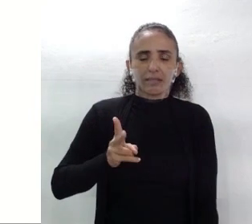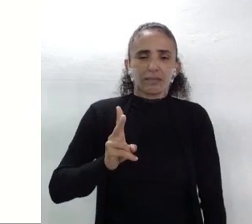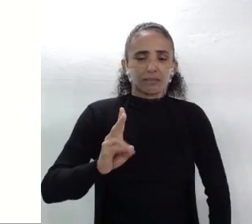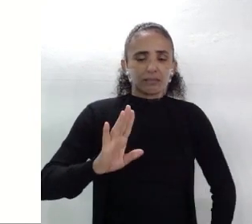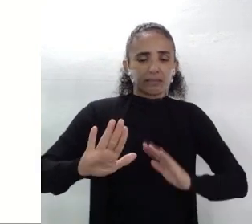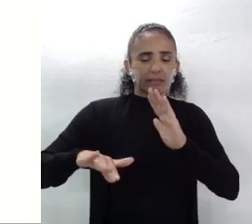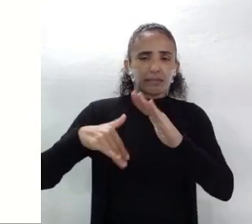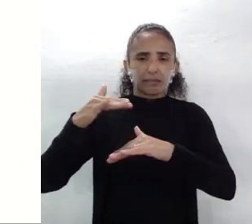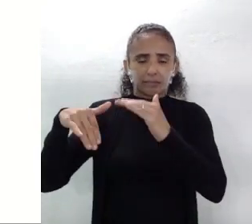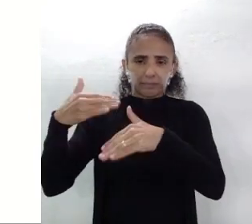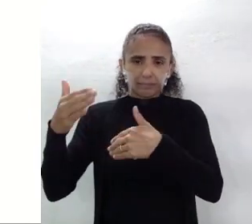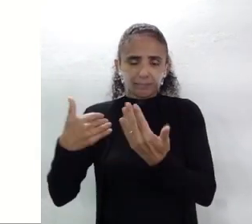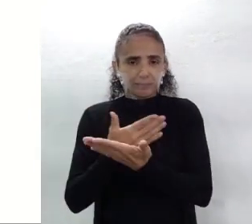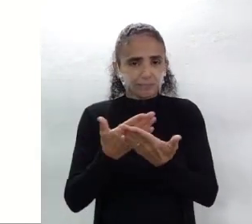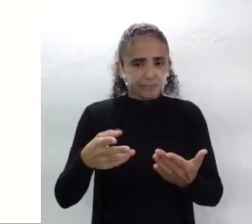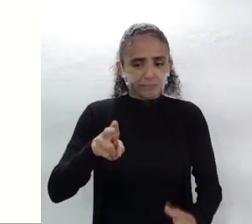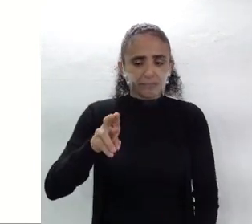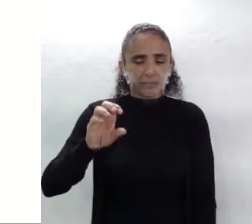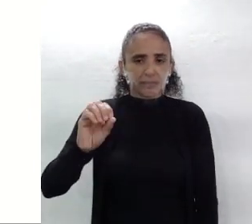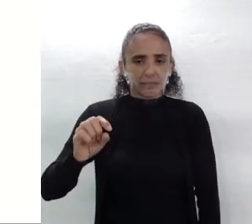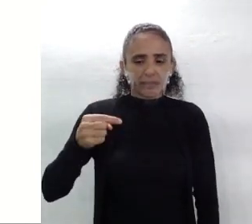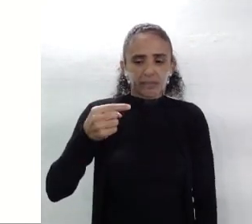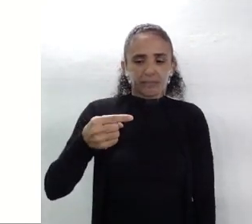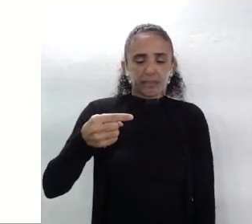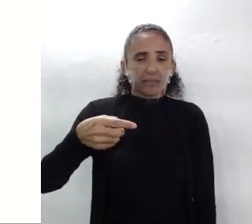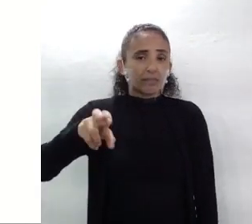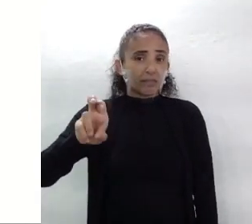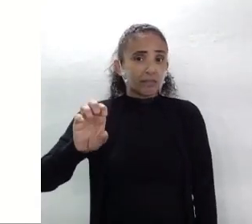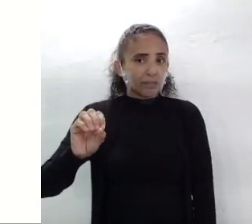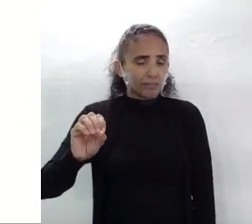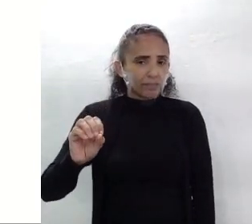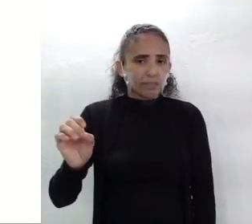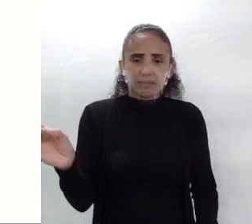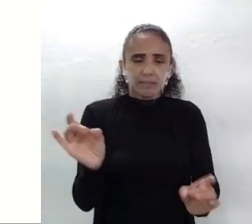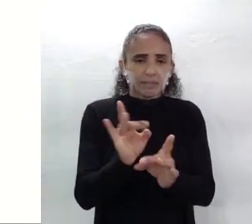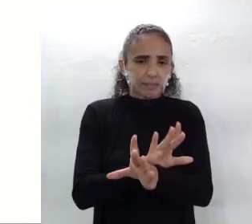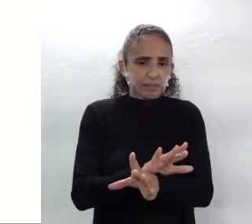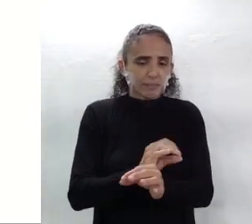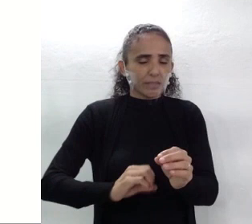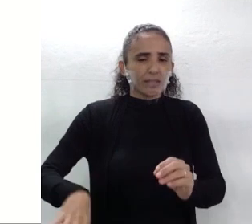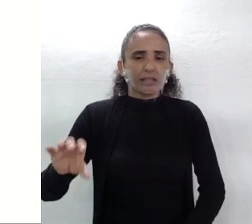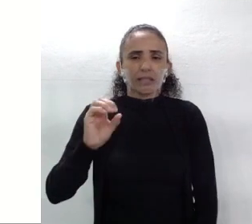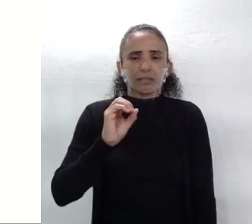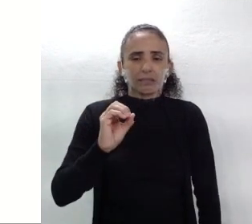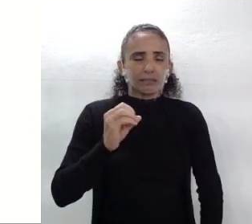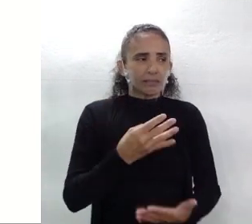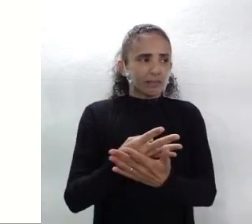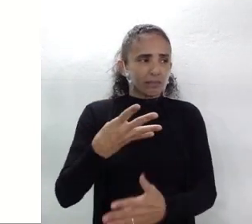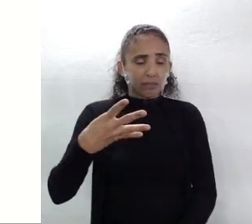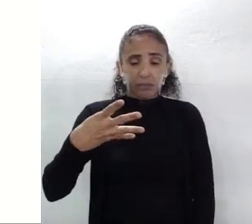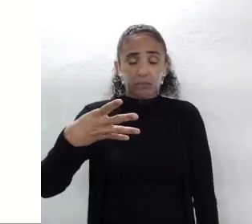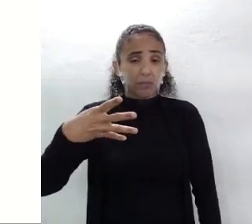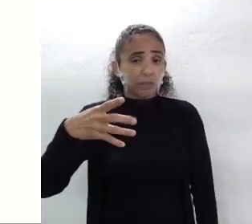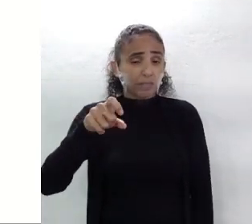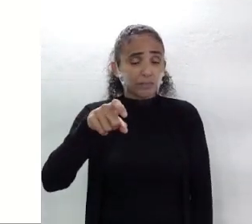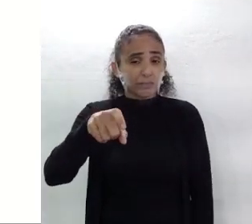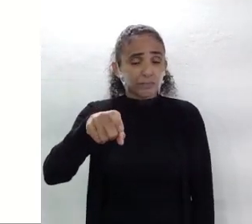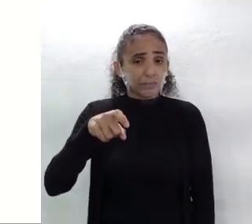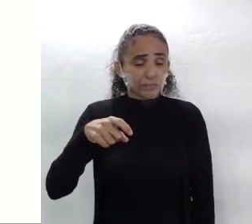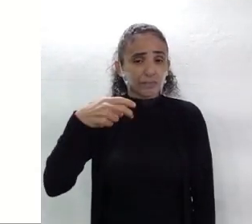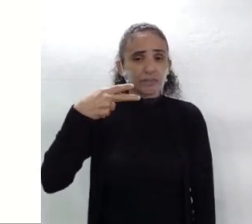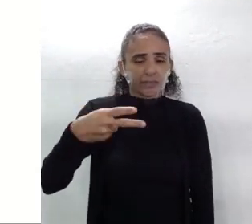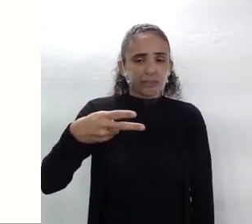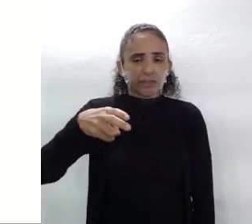resolução. Então esse 50 menos 50 vai morrer, pois dá zero. Então vai ficar 4x igual